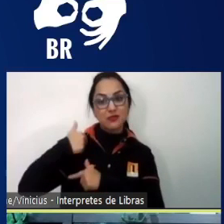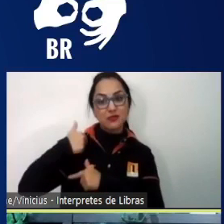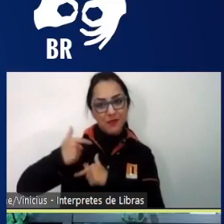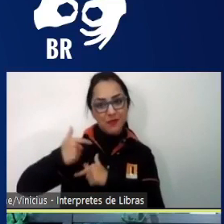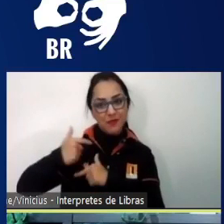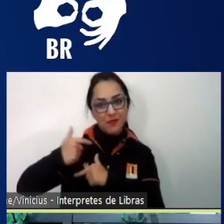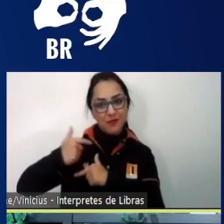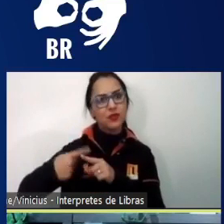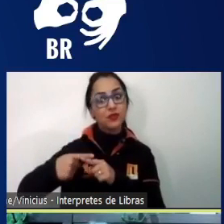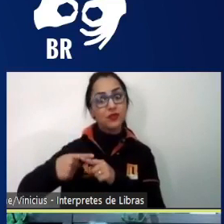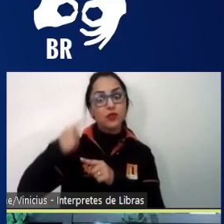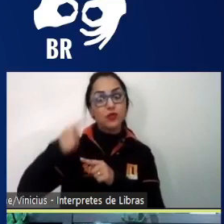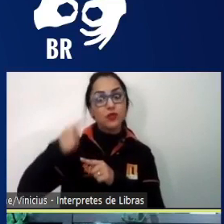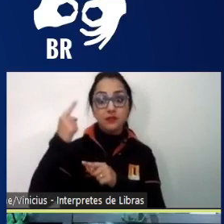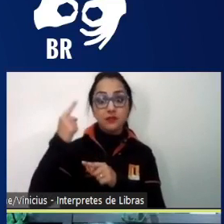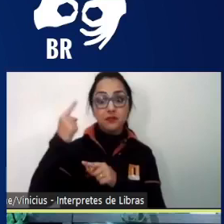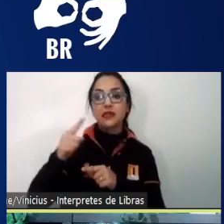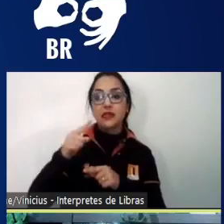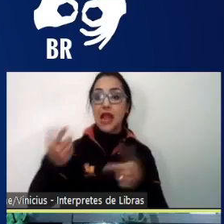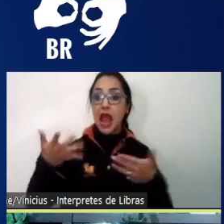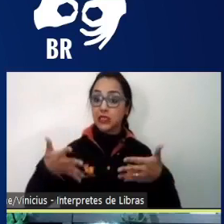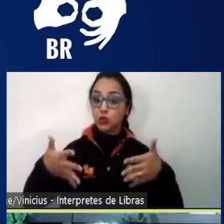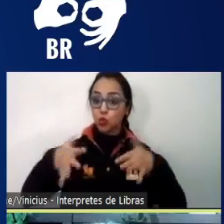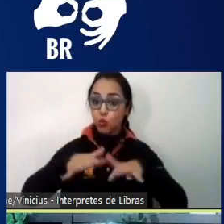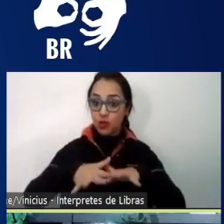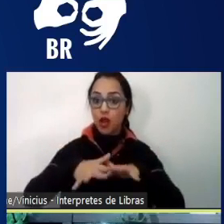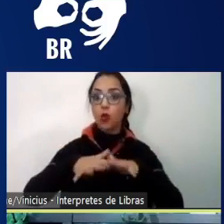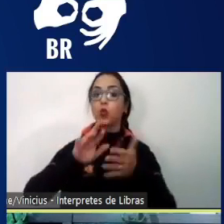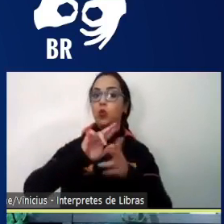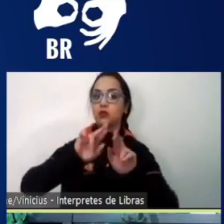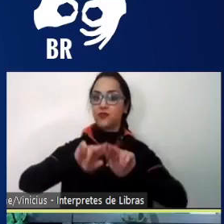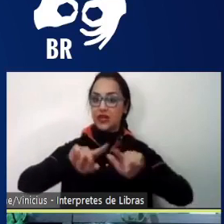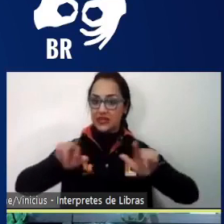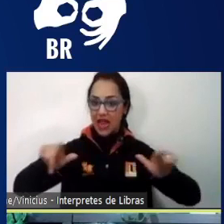que a inclusão, a diversidade, a equidade,